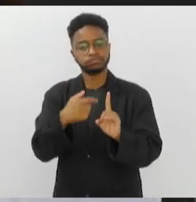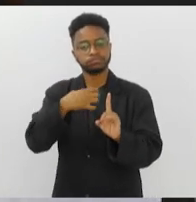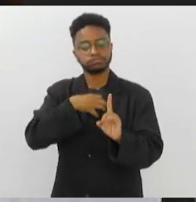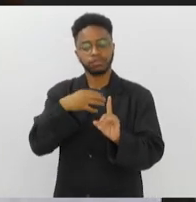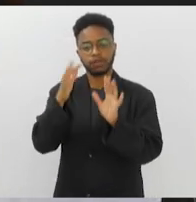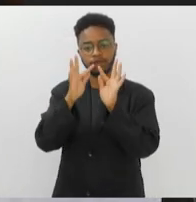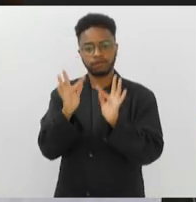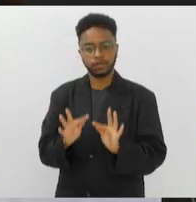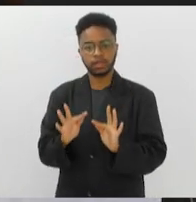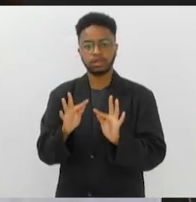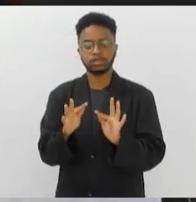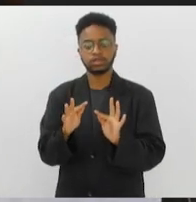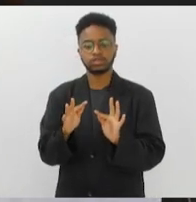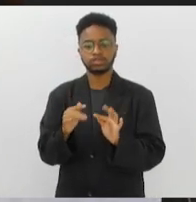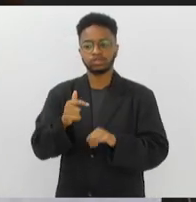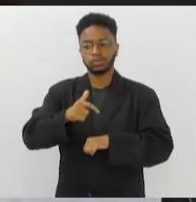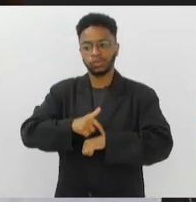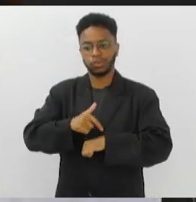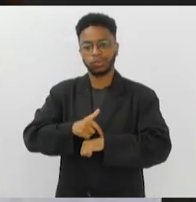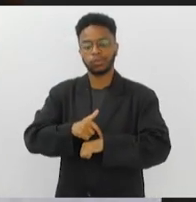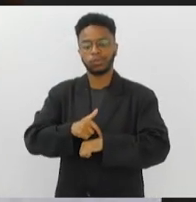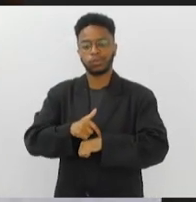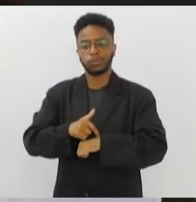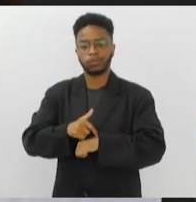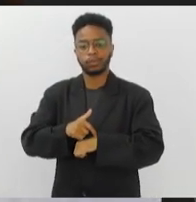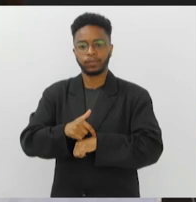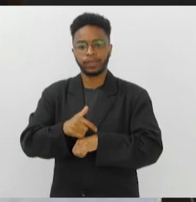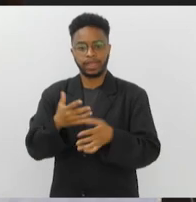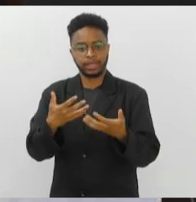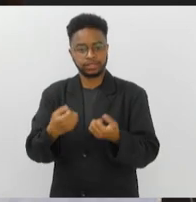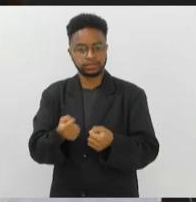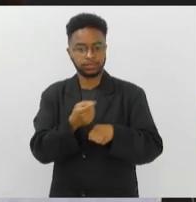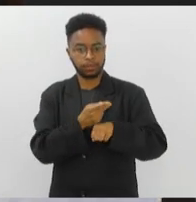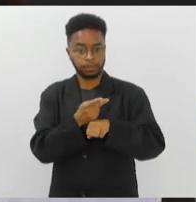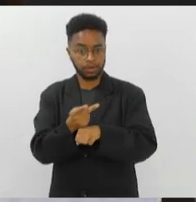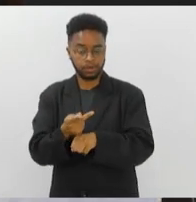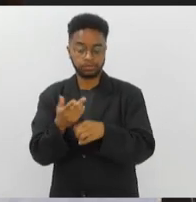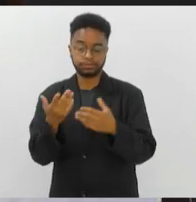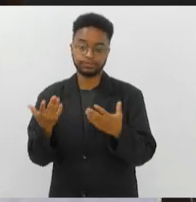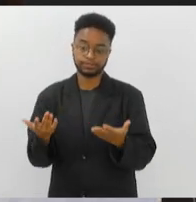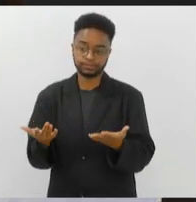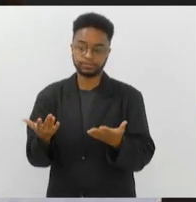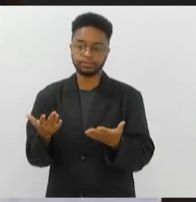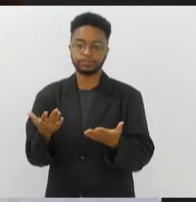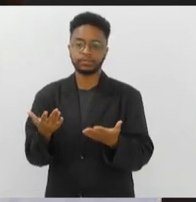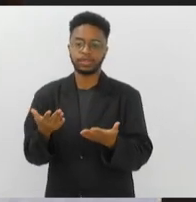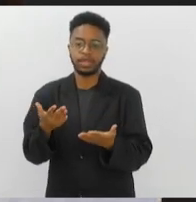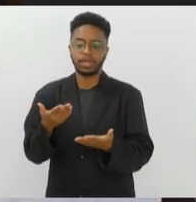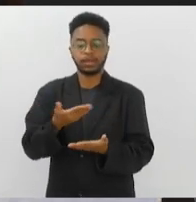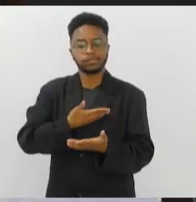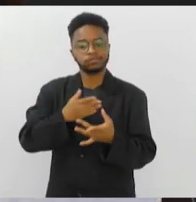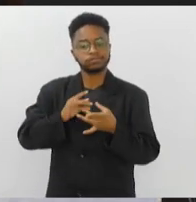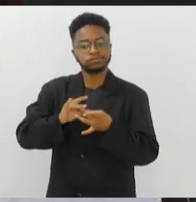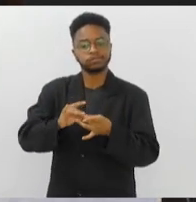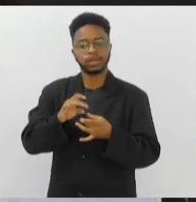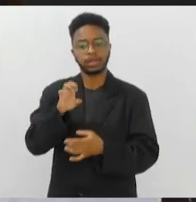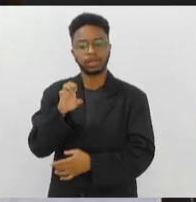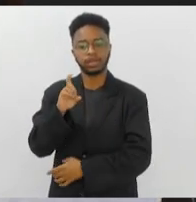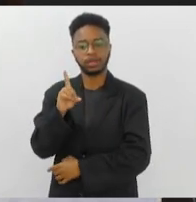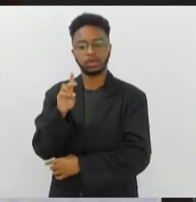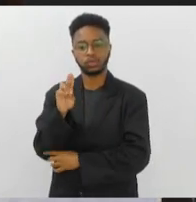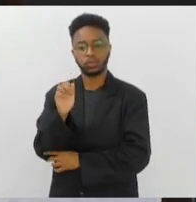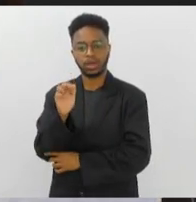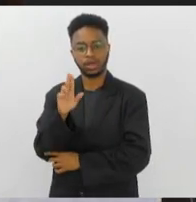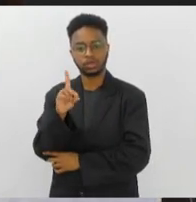feliz quando foi contemplado pelo prêmio. Então, companheiro Eduardo Mourão,